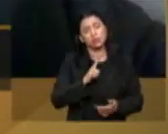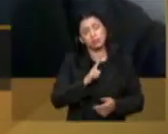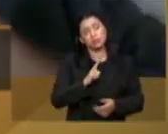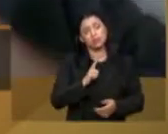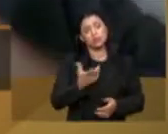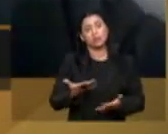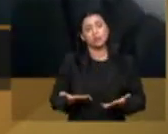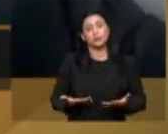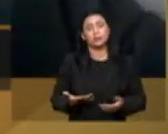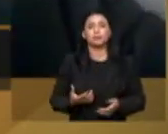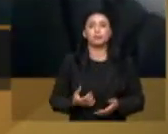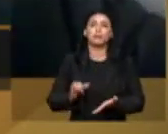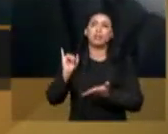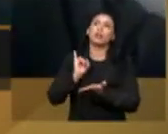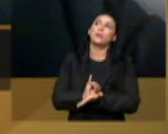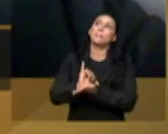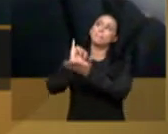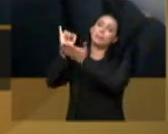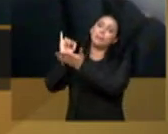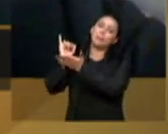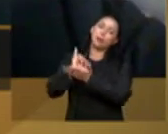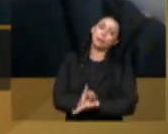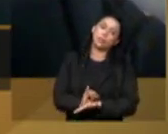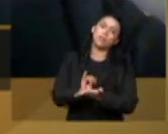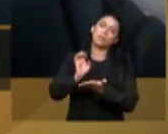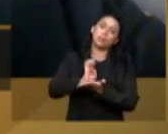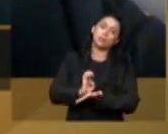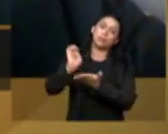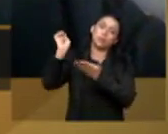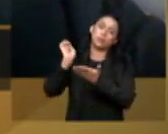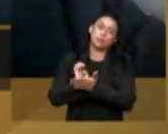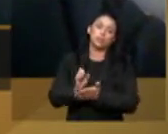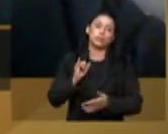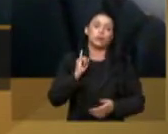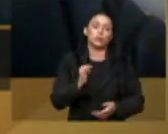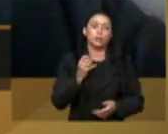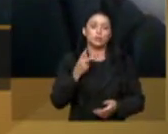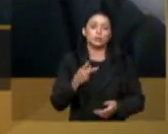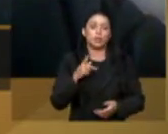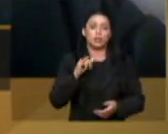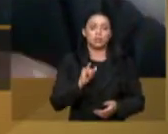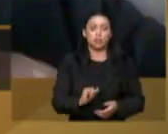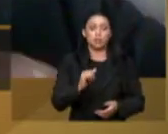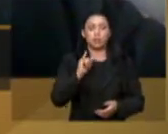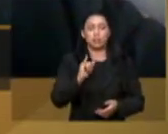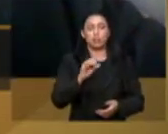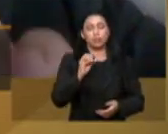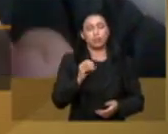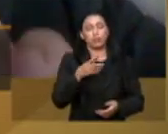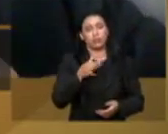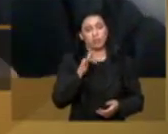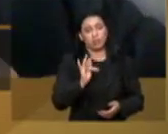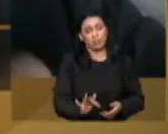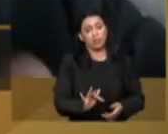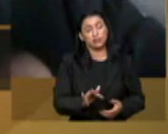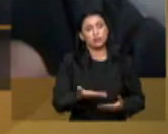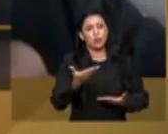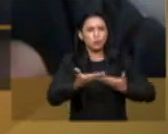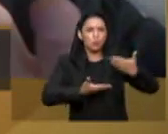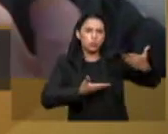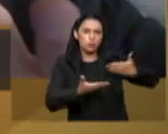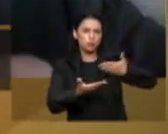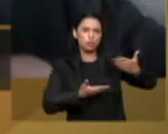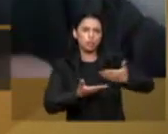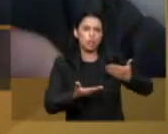para imposto de importação, exportação, IPI e IOF. E o modo como se dá o diálogo